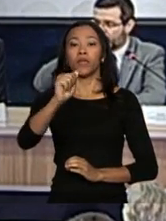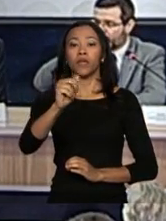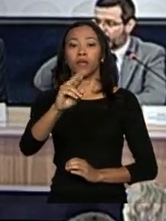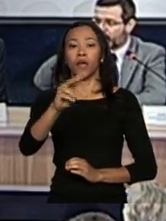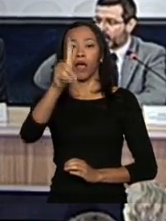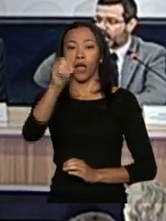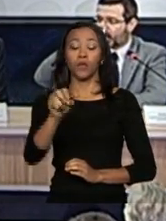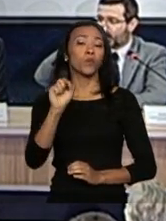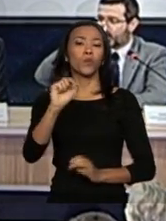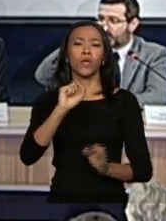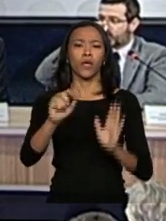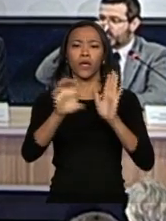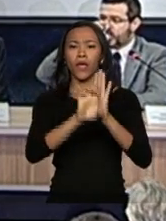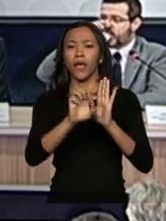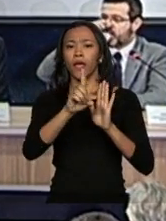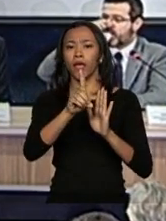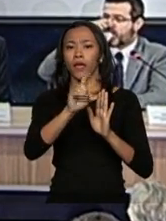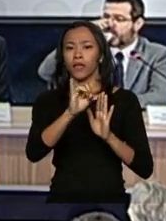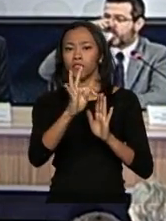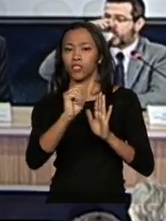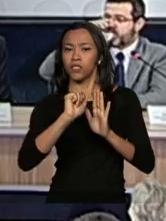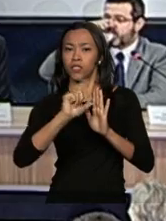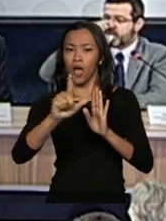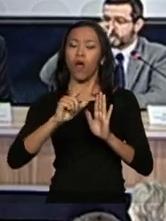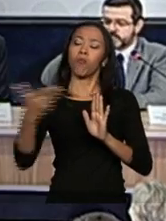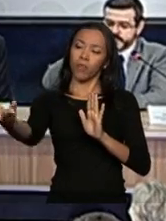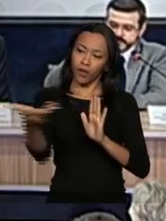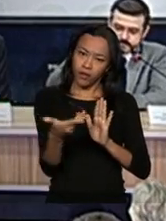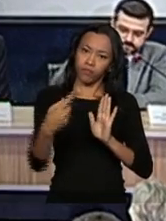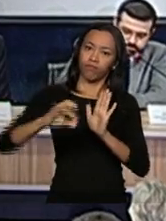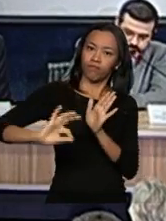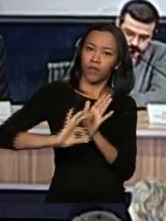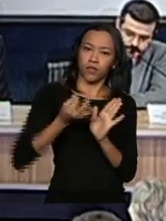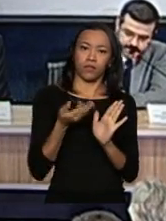chamada pública usinas digitais para a devida assinatura